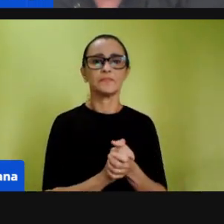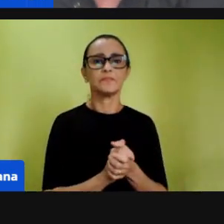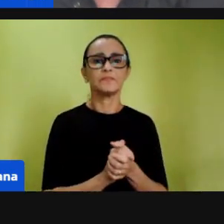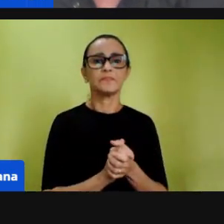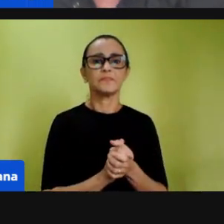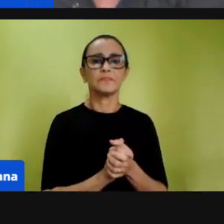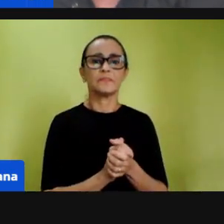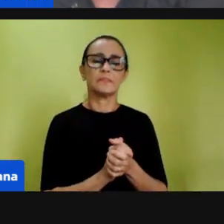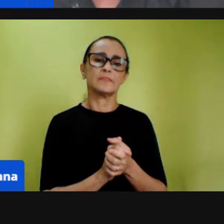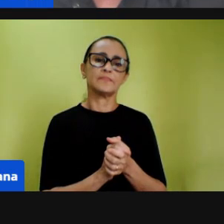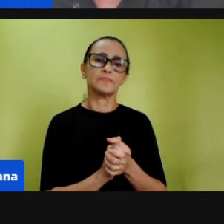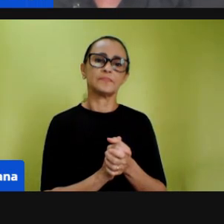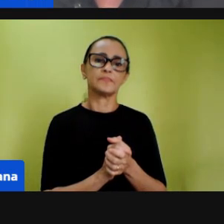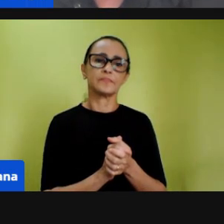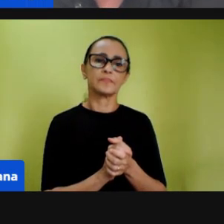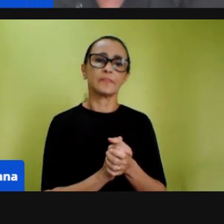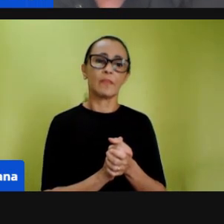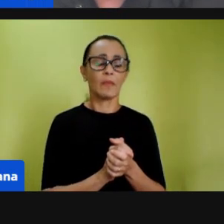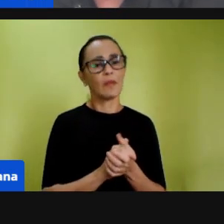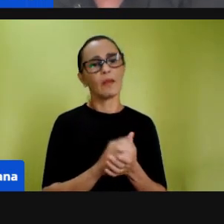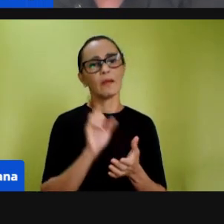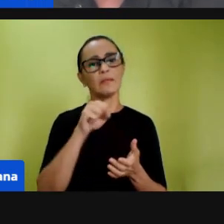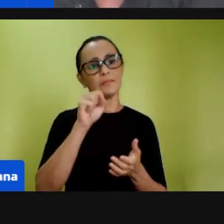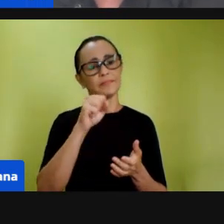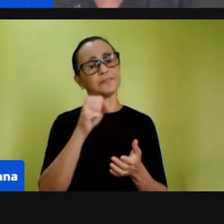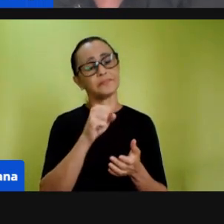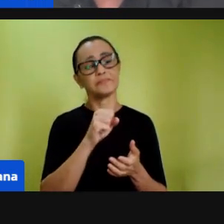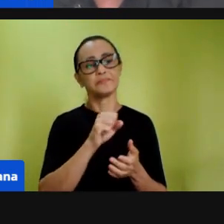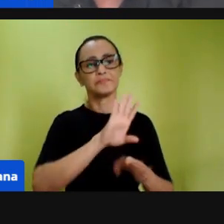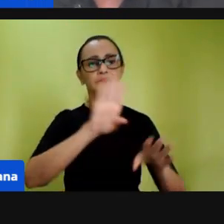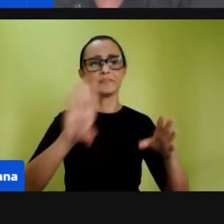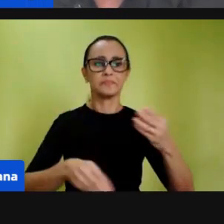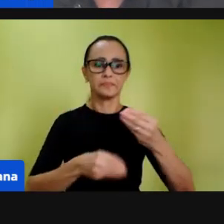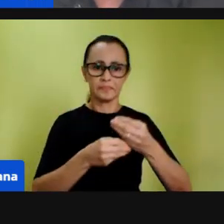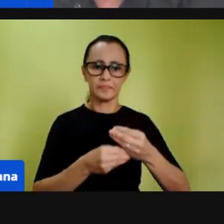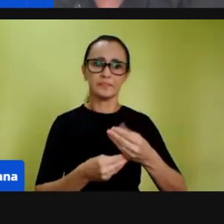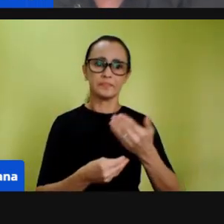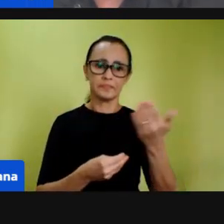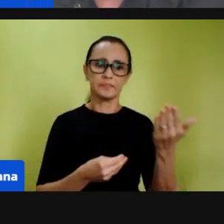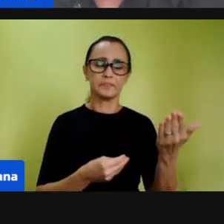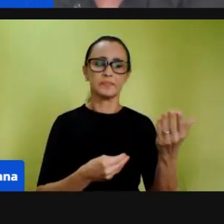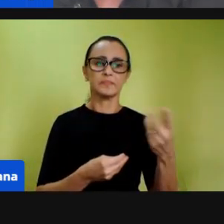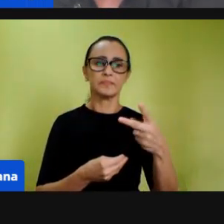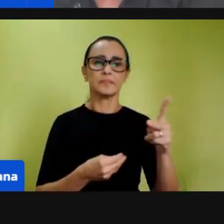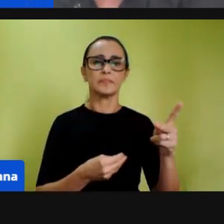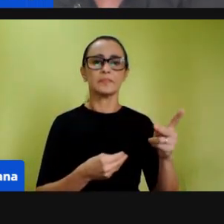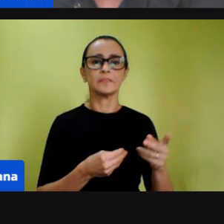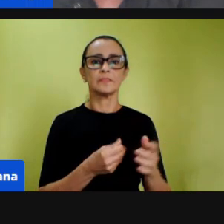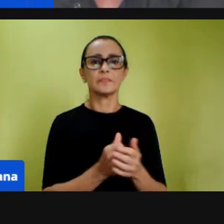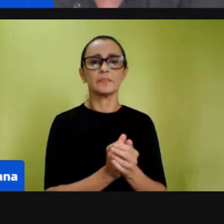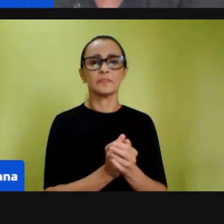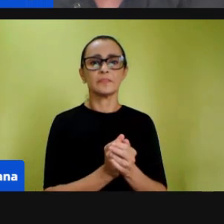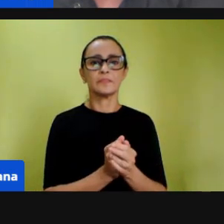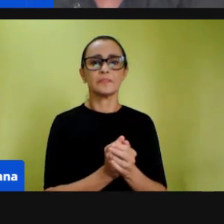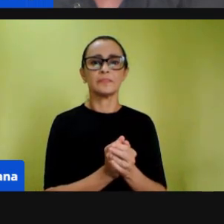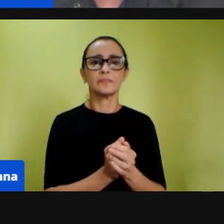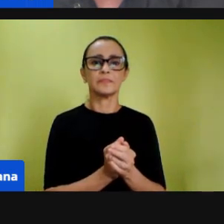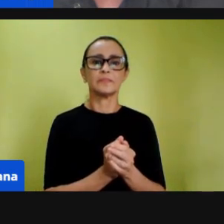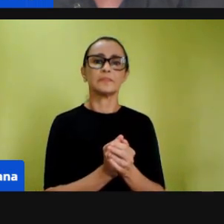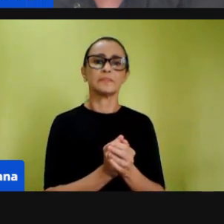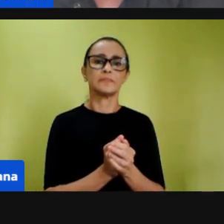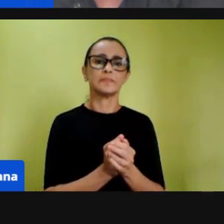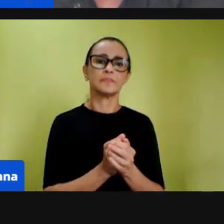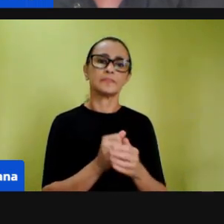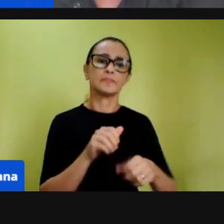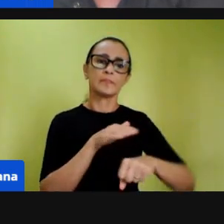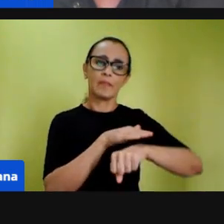pegando o gancho aí, professor Leandro, com o que você falou, né, você comentou um aspecto bem importante, que eu acho que é uma realidade para